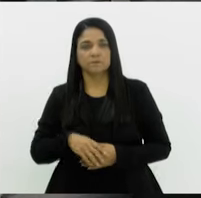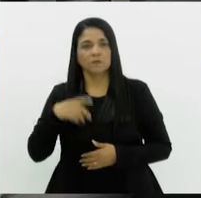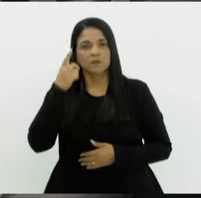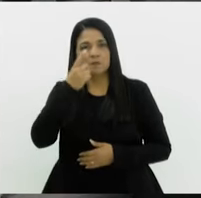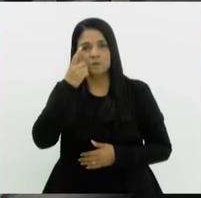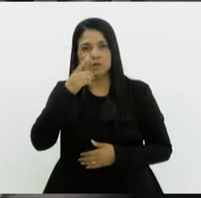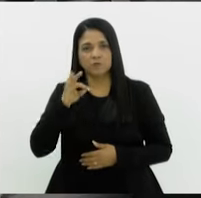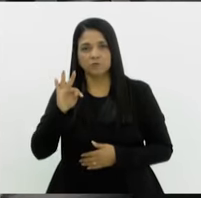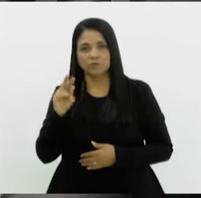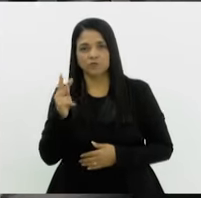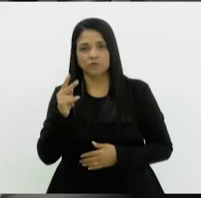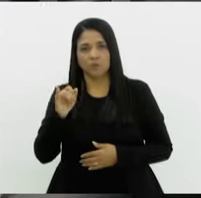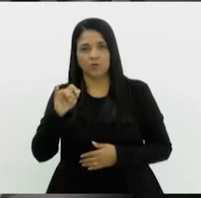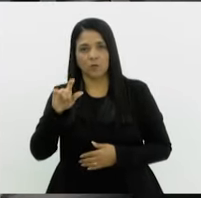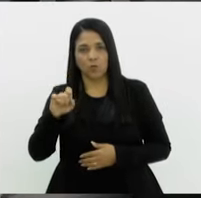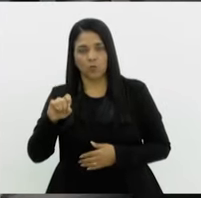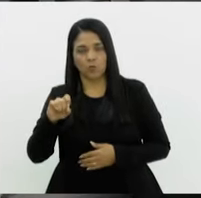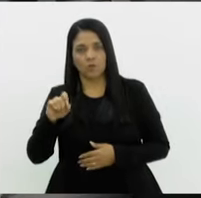Deputado Tiago Galhaço,